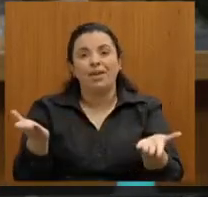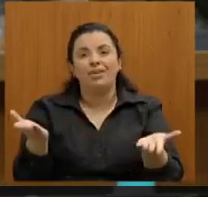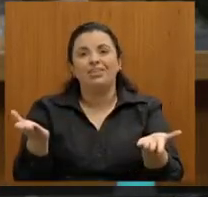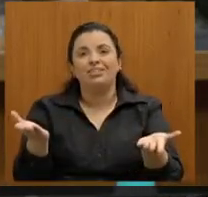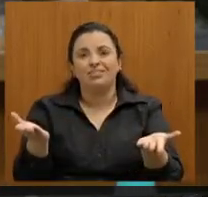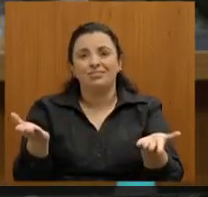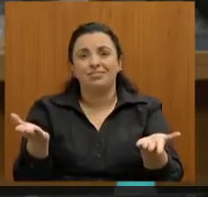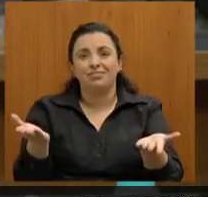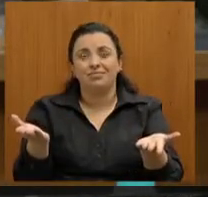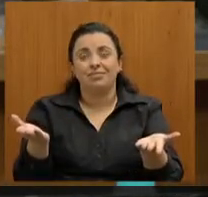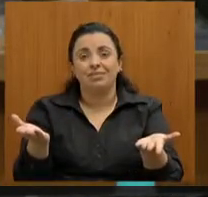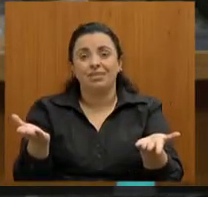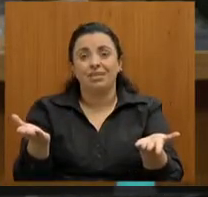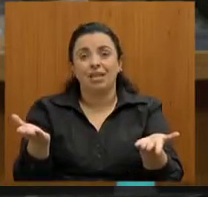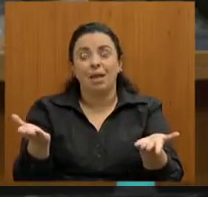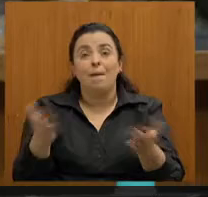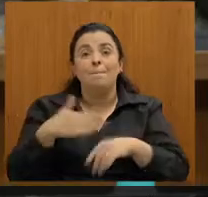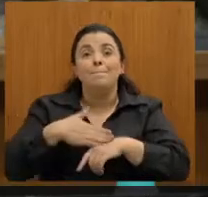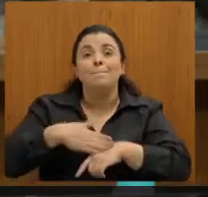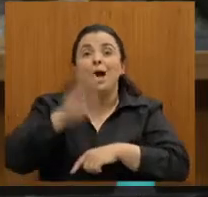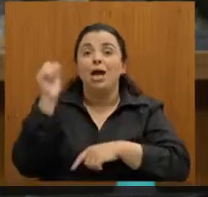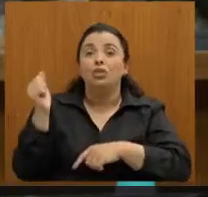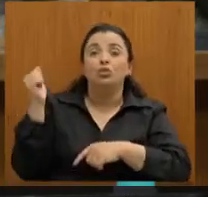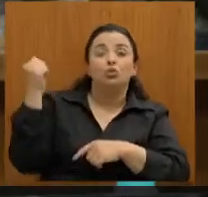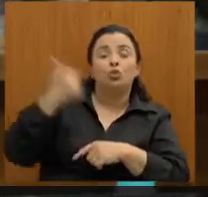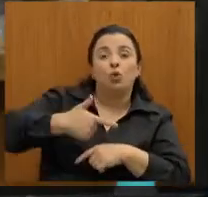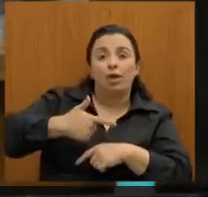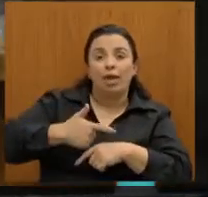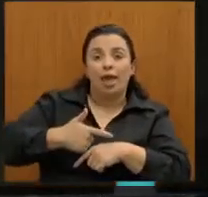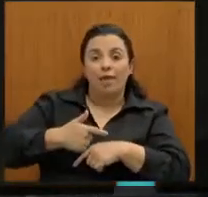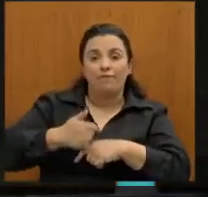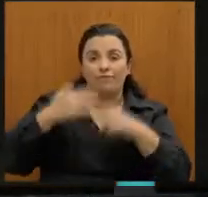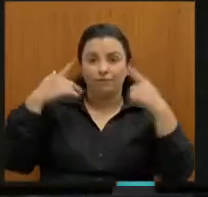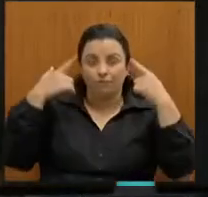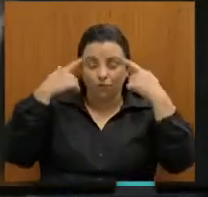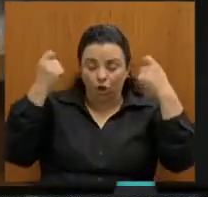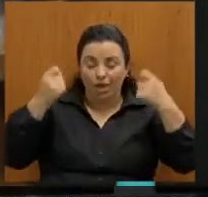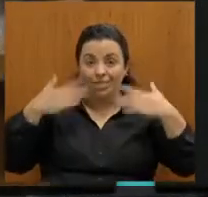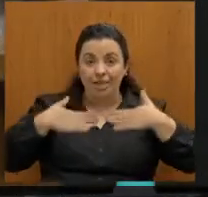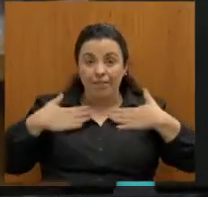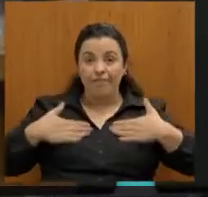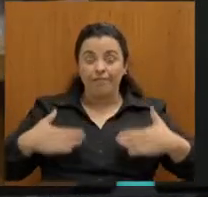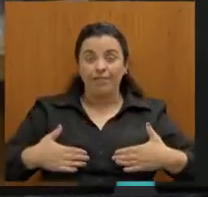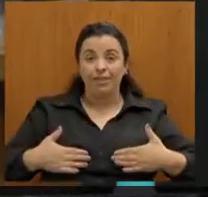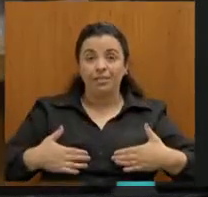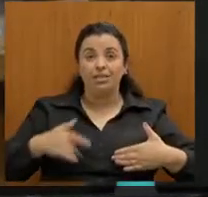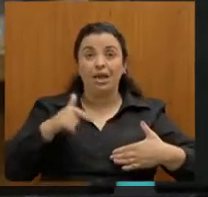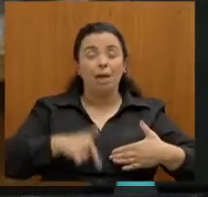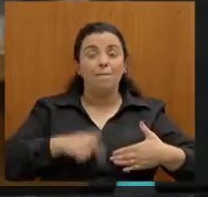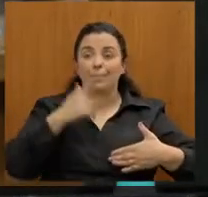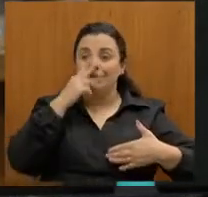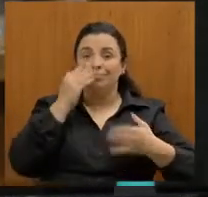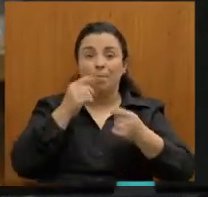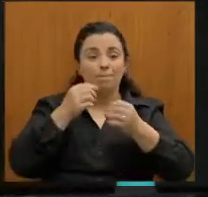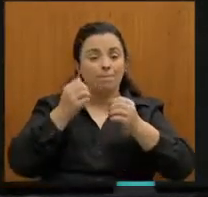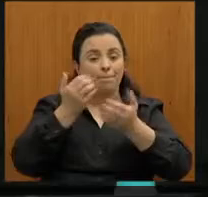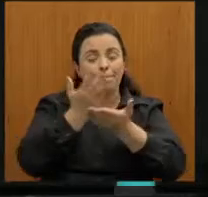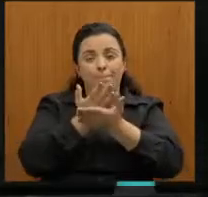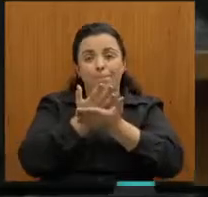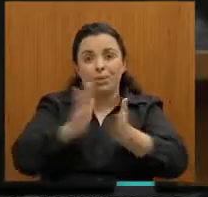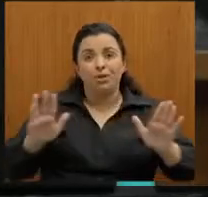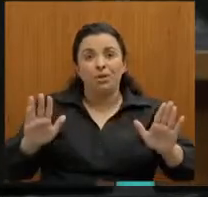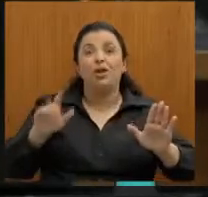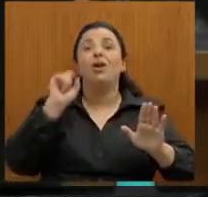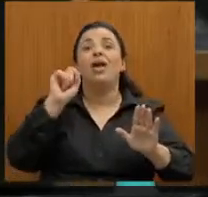da violência física o que se quebra ali é a credibilidade nas relações humanas